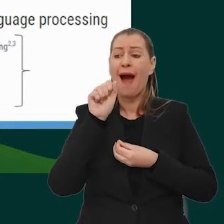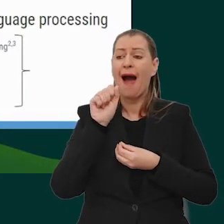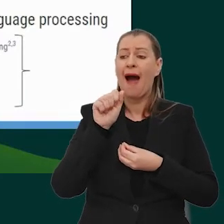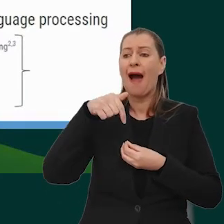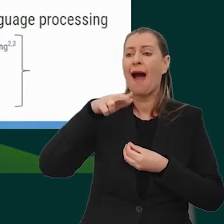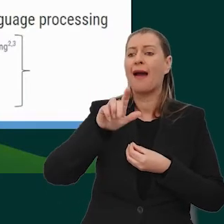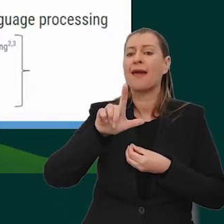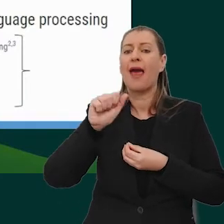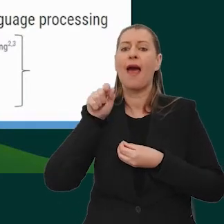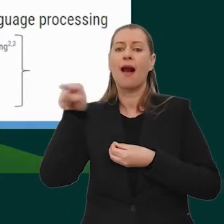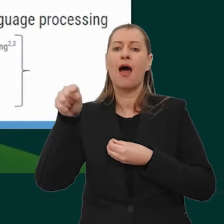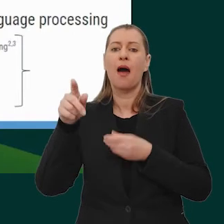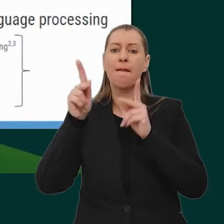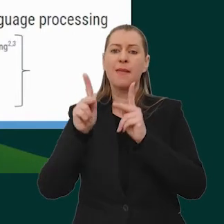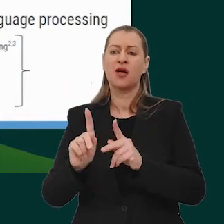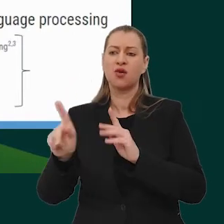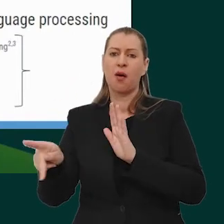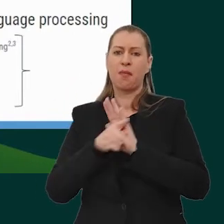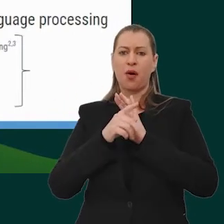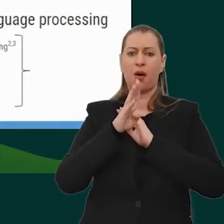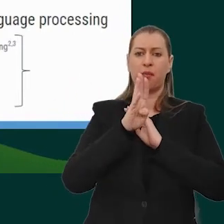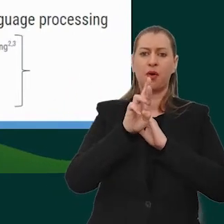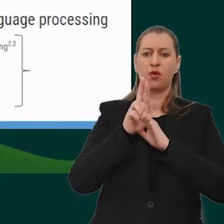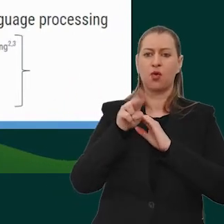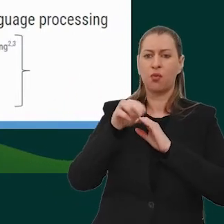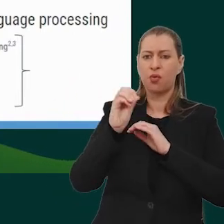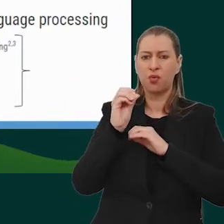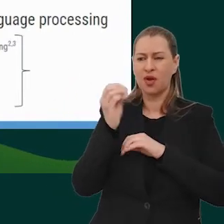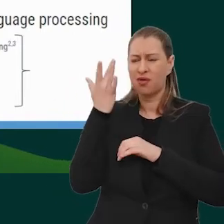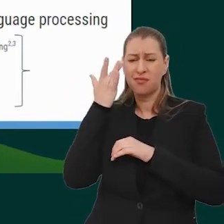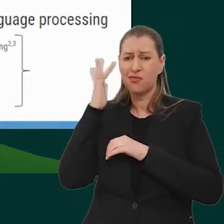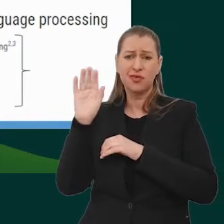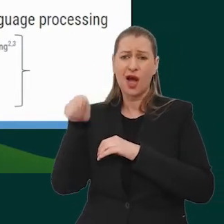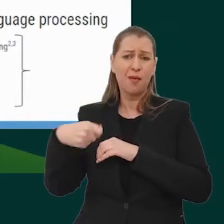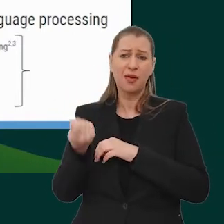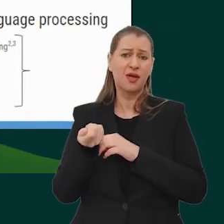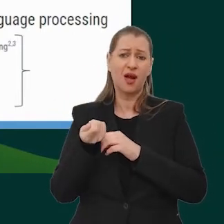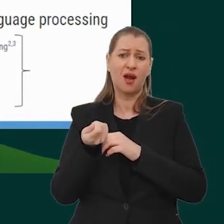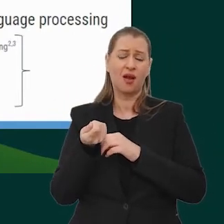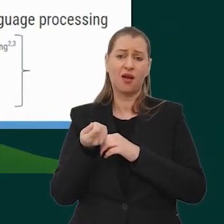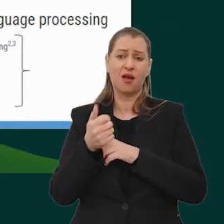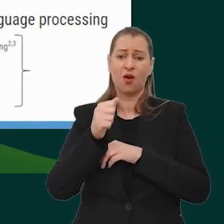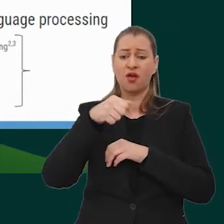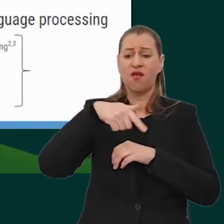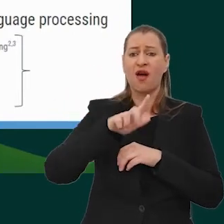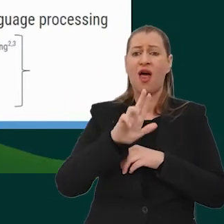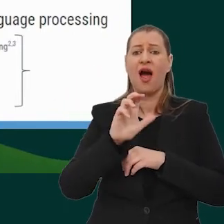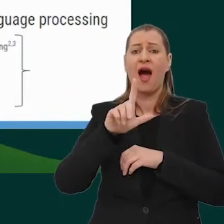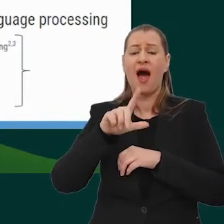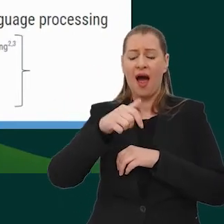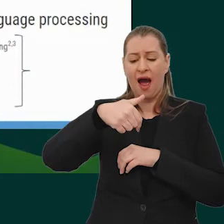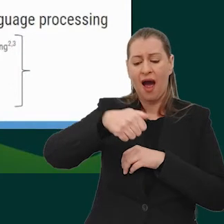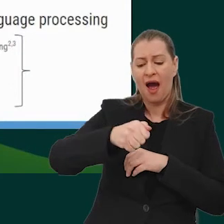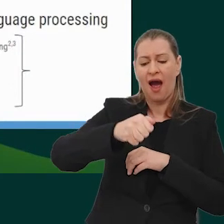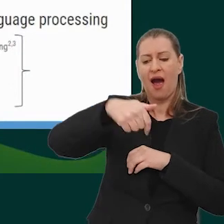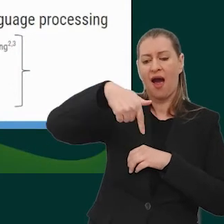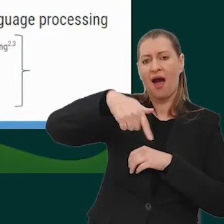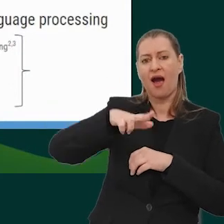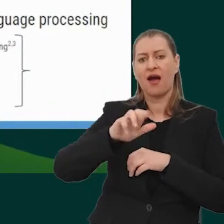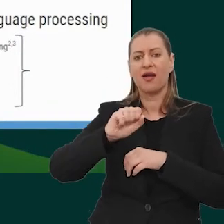pessoa, se refere ao Bruno, se refere à Betina, se refere ao Matheus. A gente precisa ensinar tudo isso, e